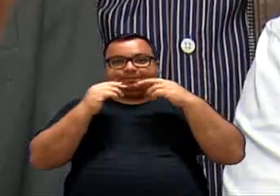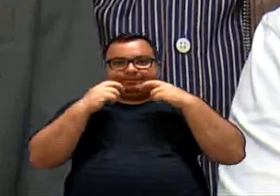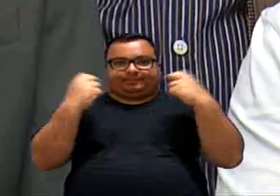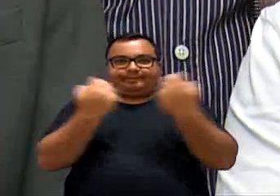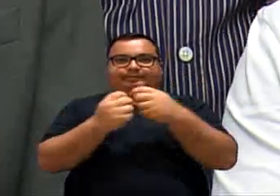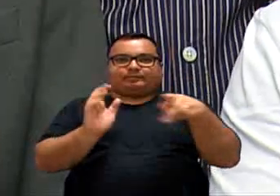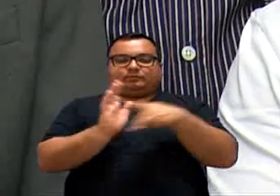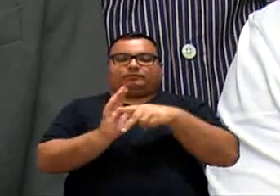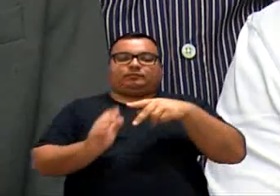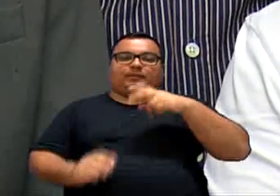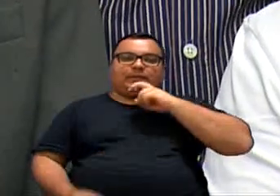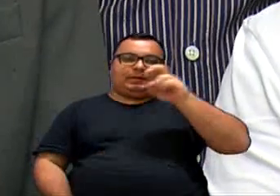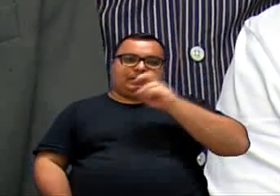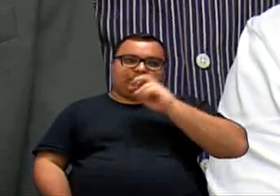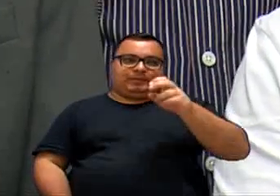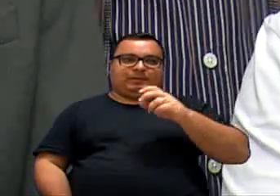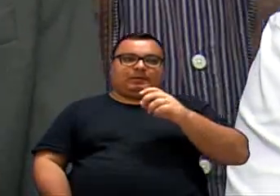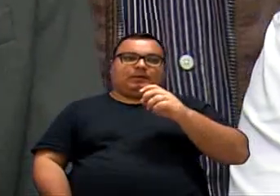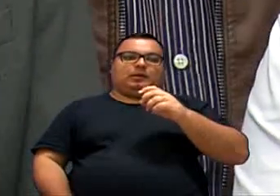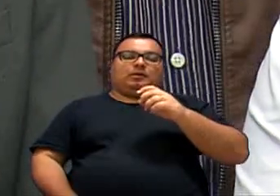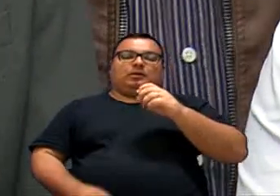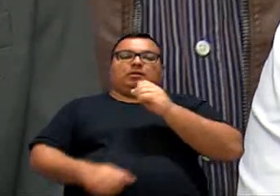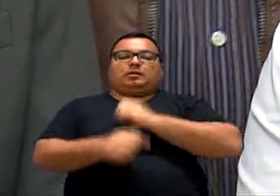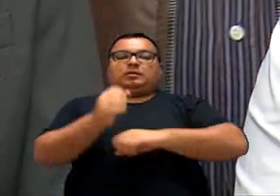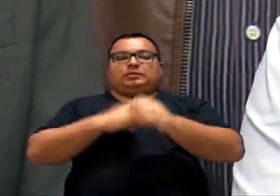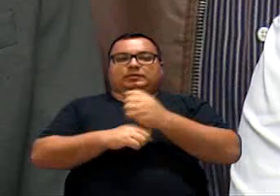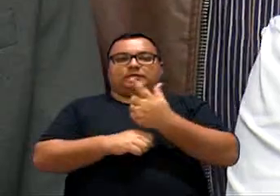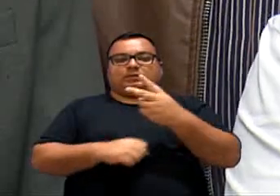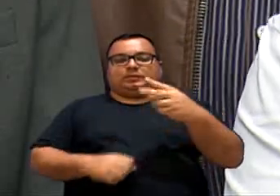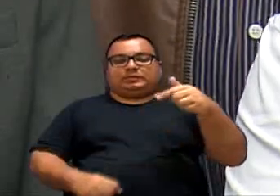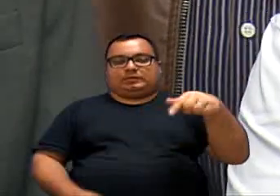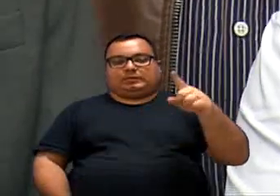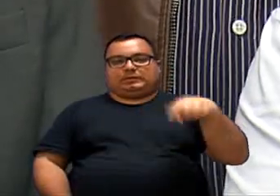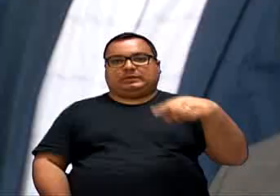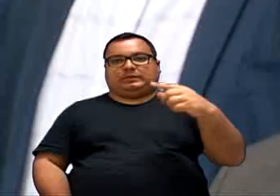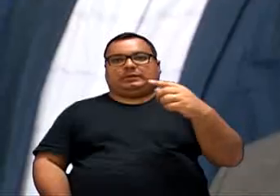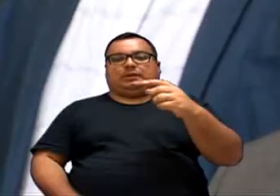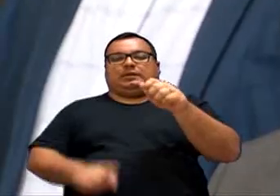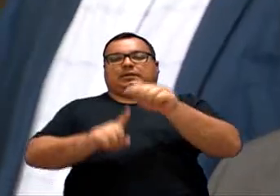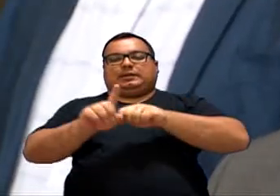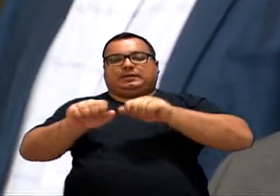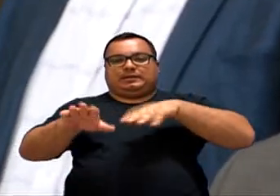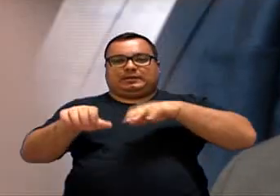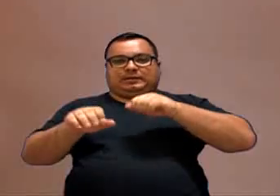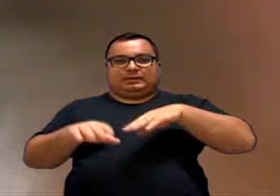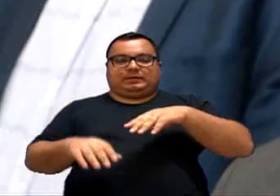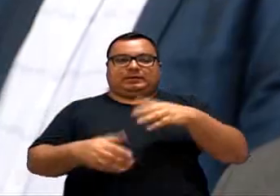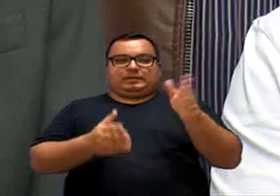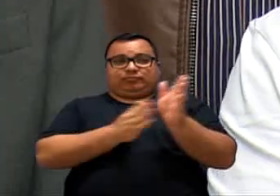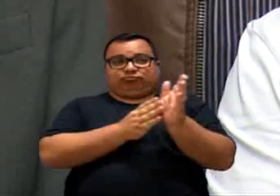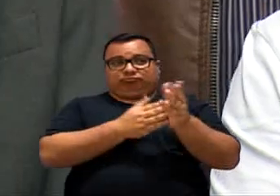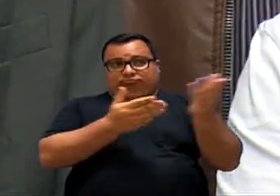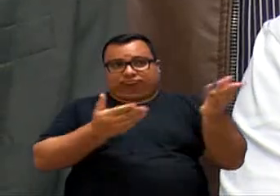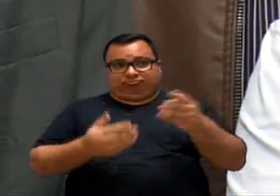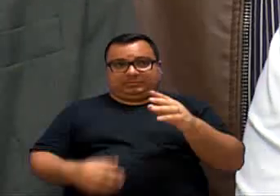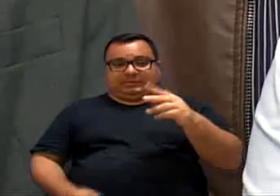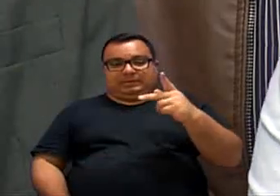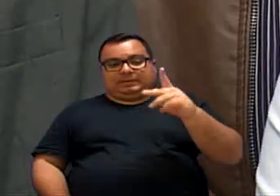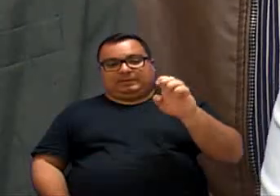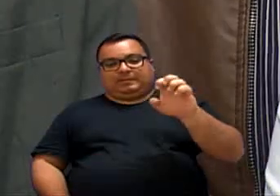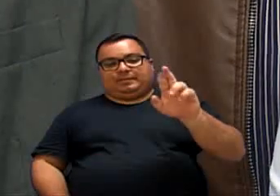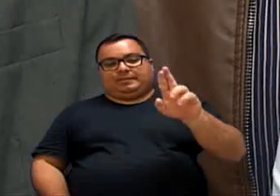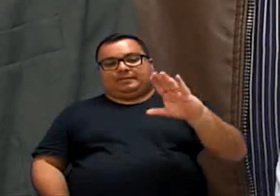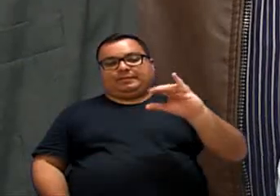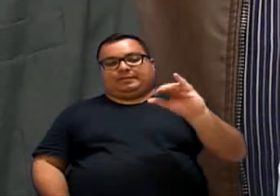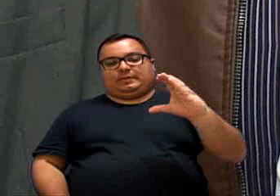22 de setembro de 2022, homenageia o vereador desta edilidade, senhor Péricles Regis Mendonça, a requerimento do